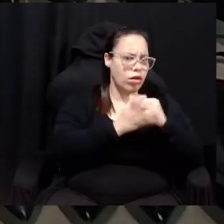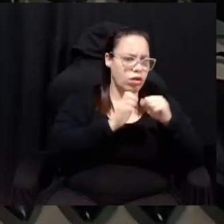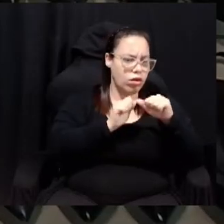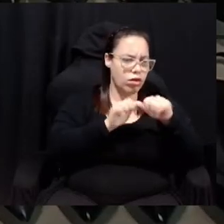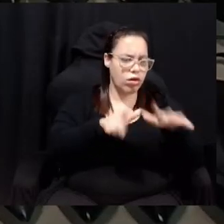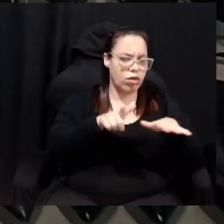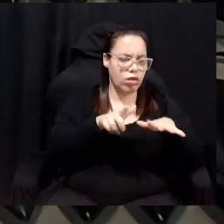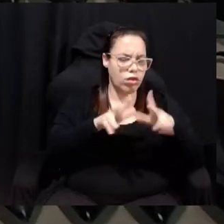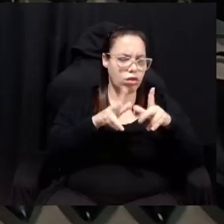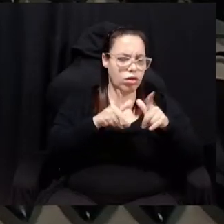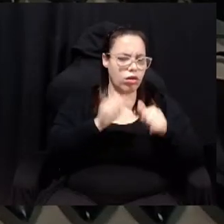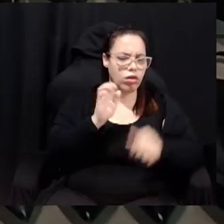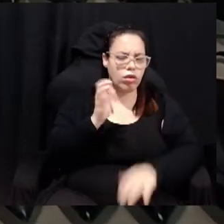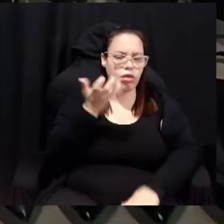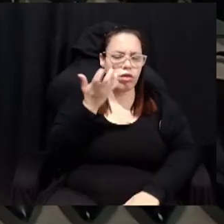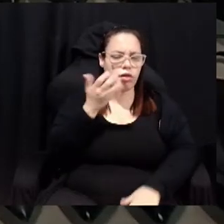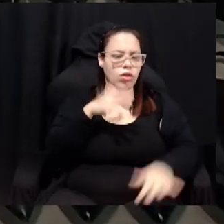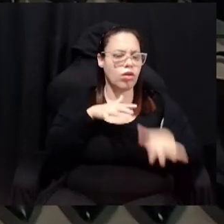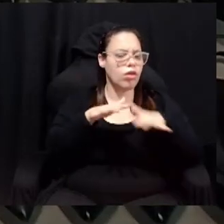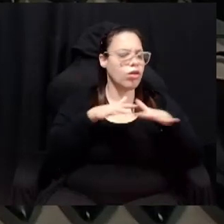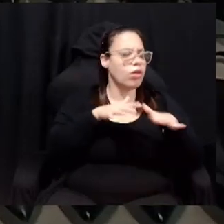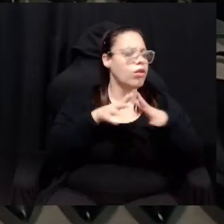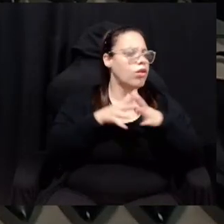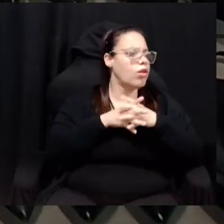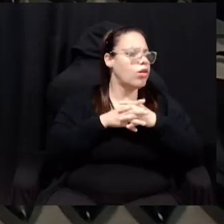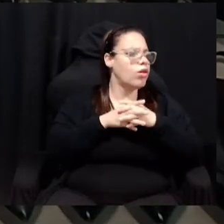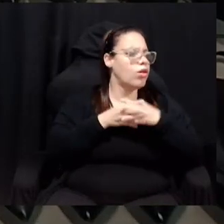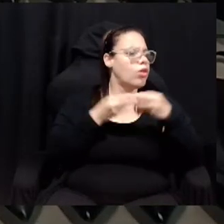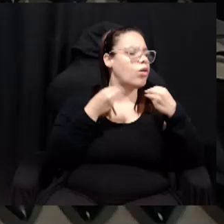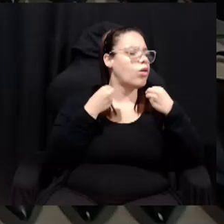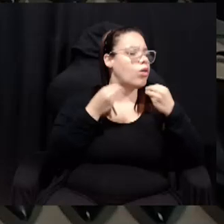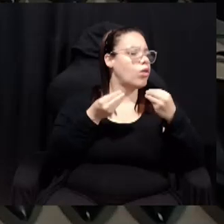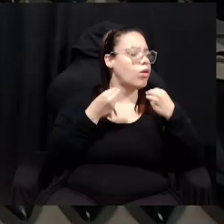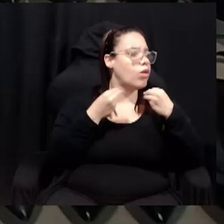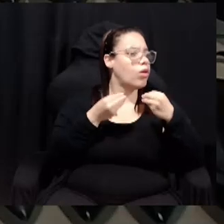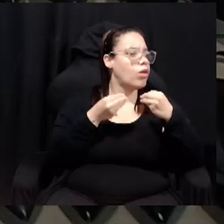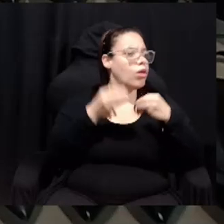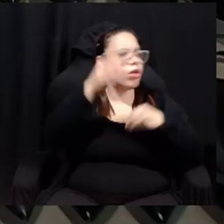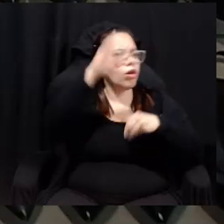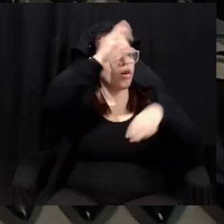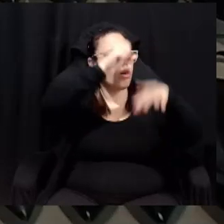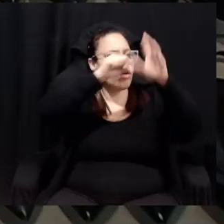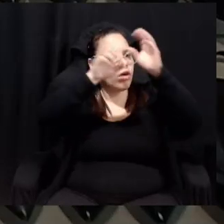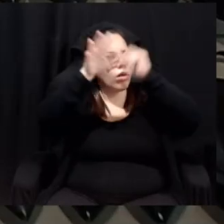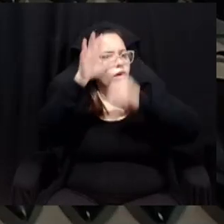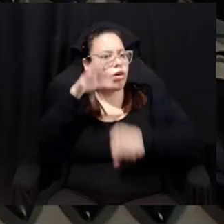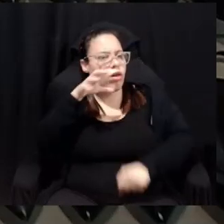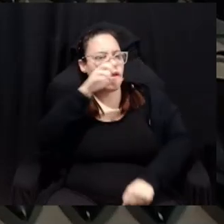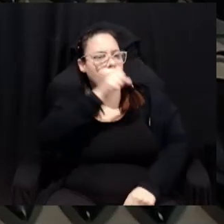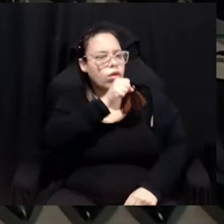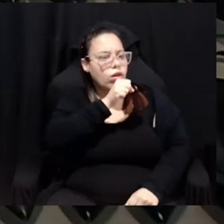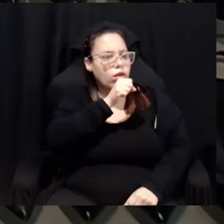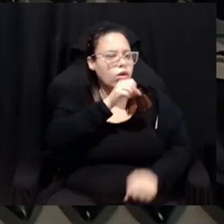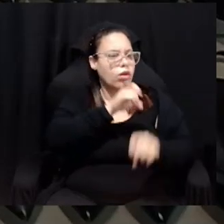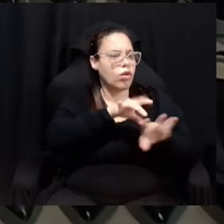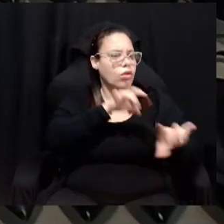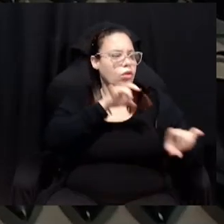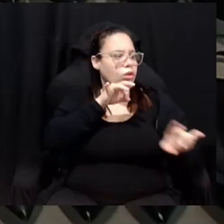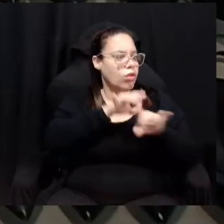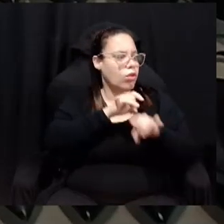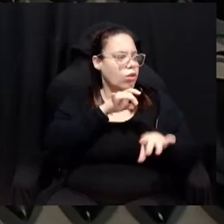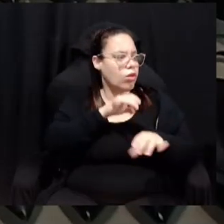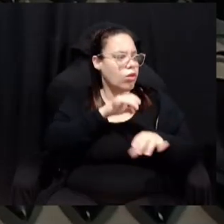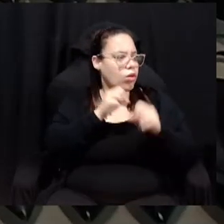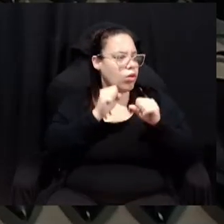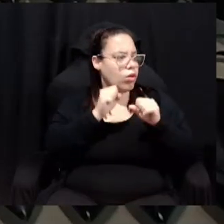estava acontecendo naquele momento, como foi então aprender rapidamente a lidar com o digital para poder